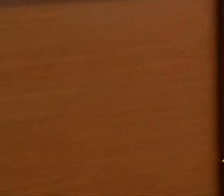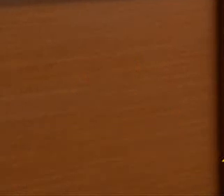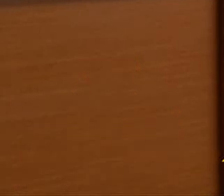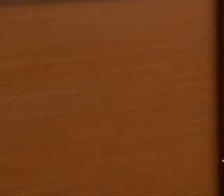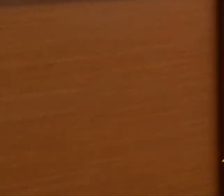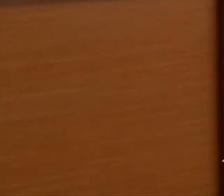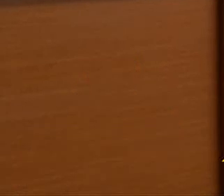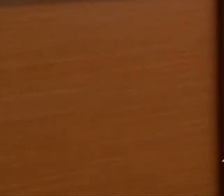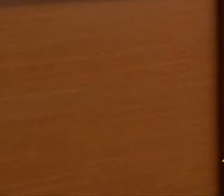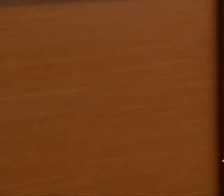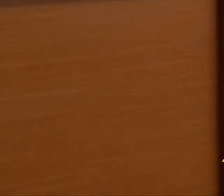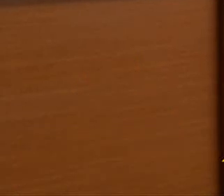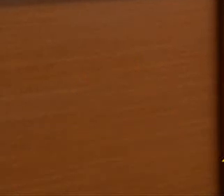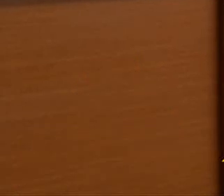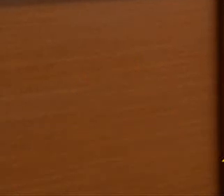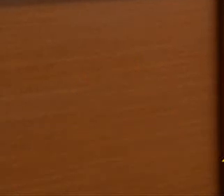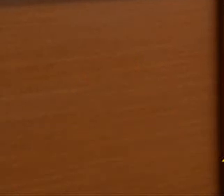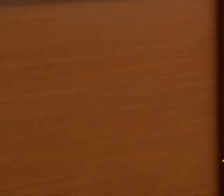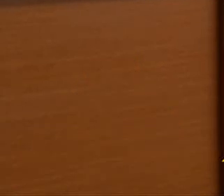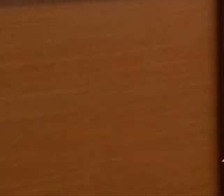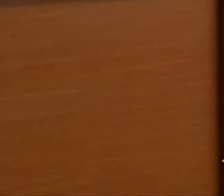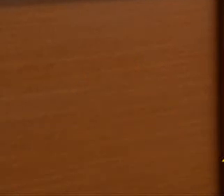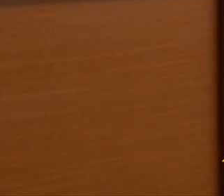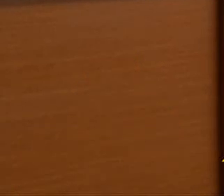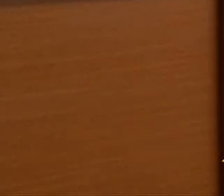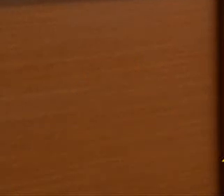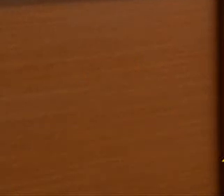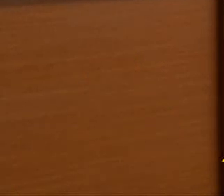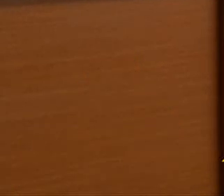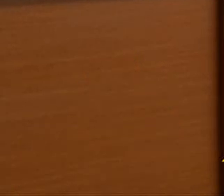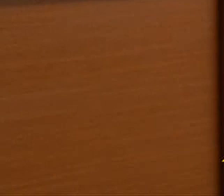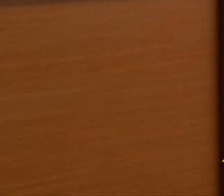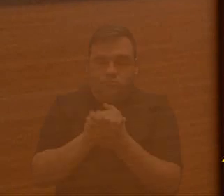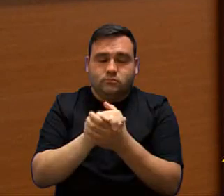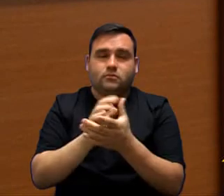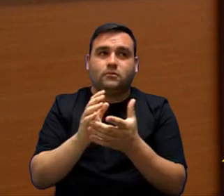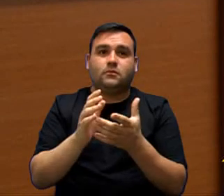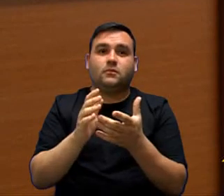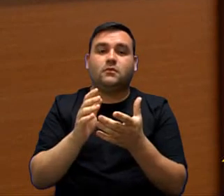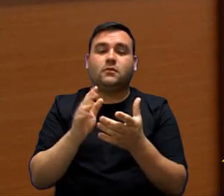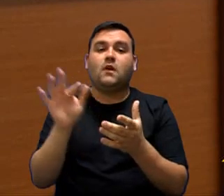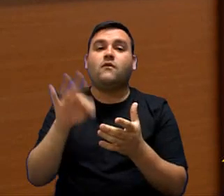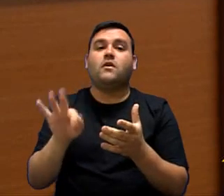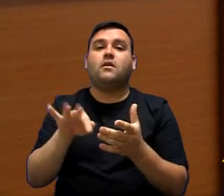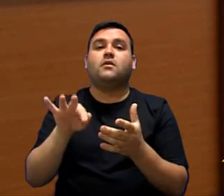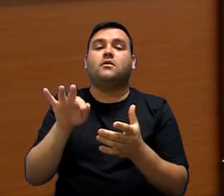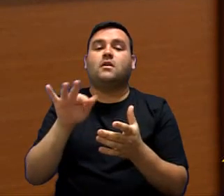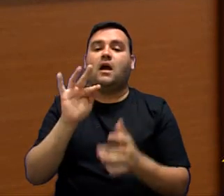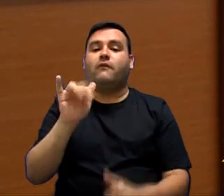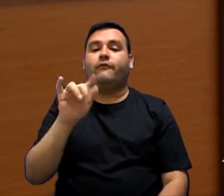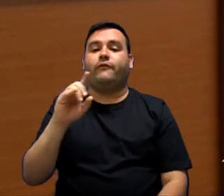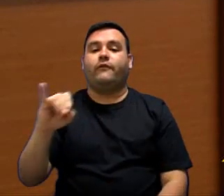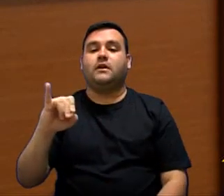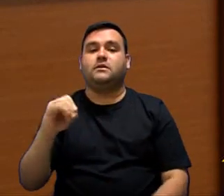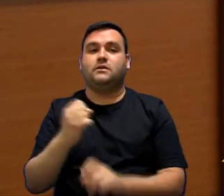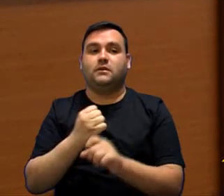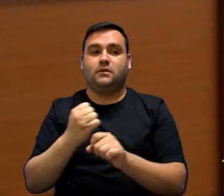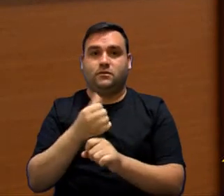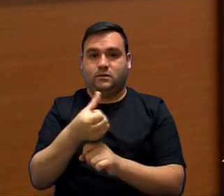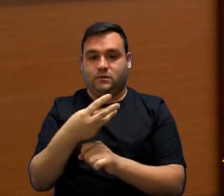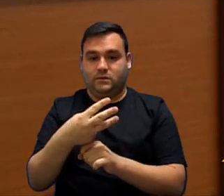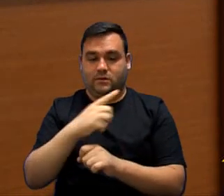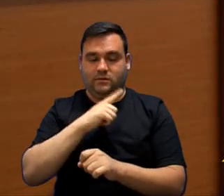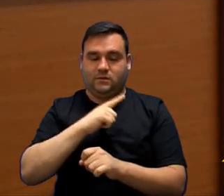Senhor presidente, eu quero, neste momento, cumprimentar a Faculdade de Direito de Sorocaba, que há 63